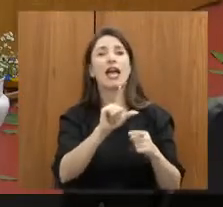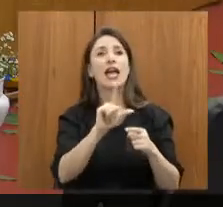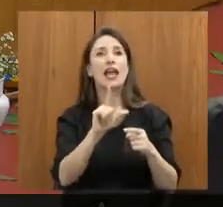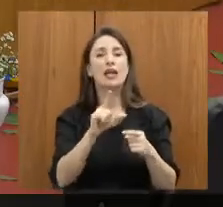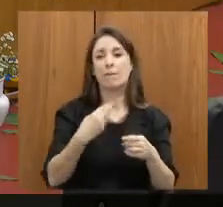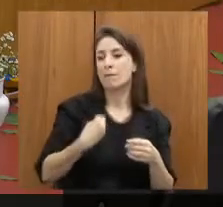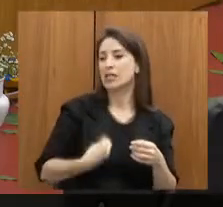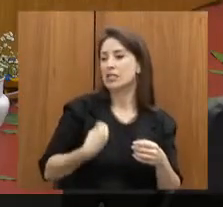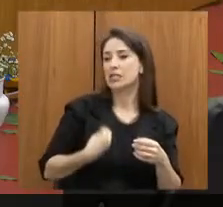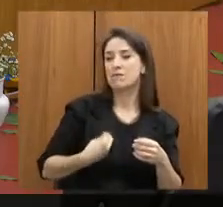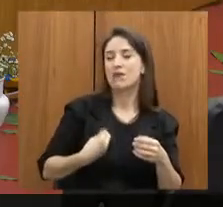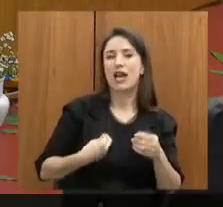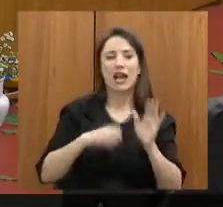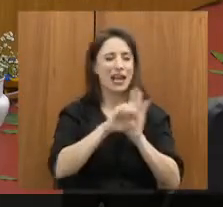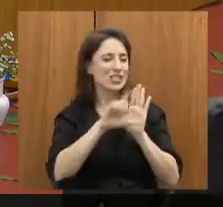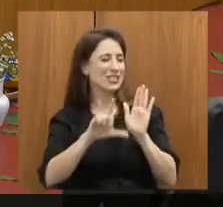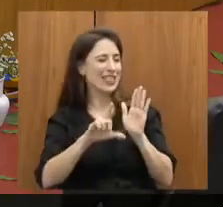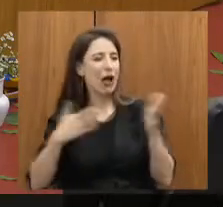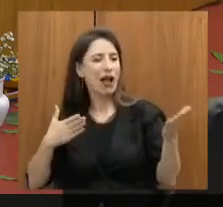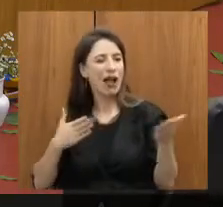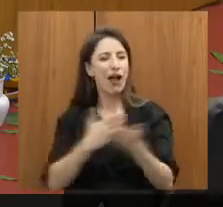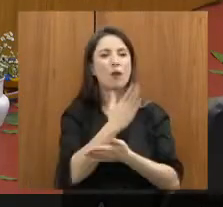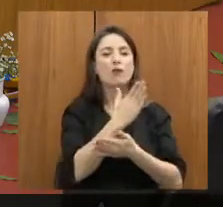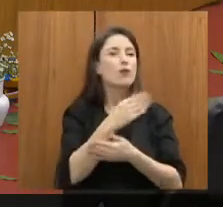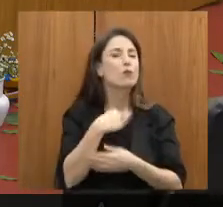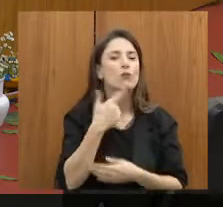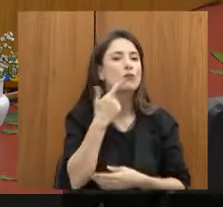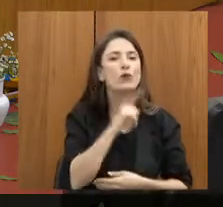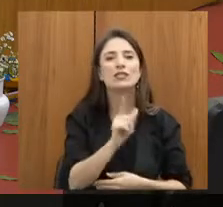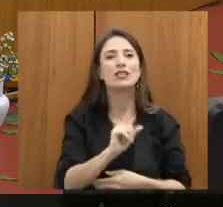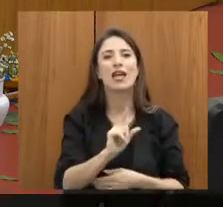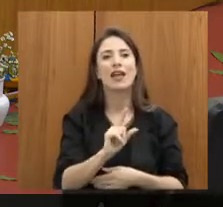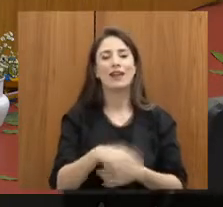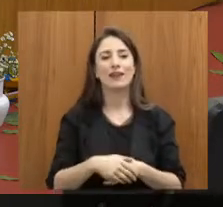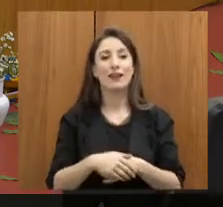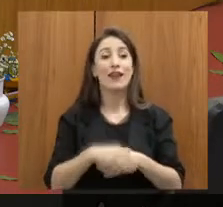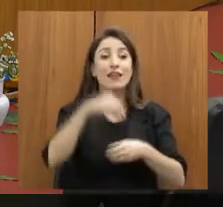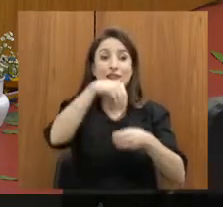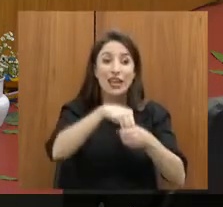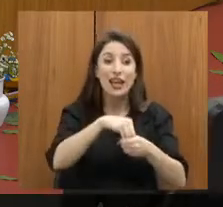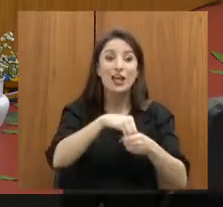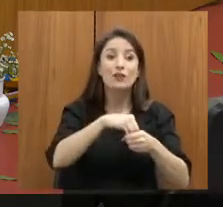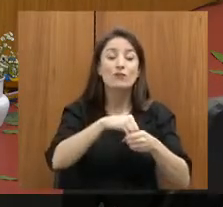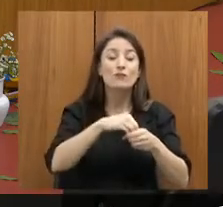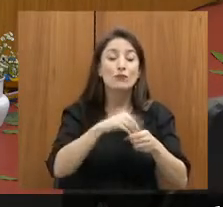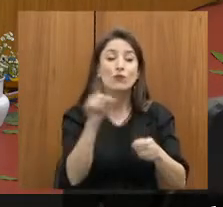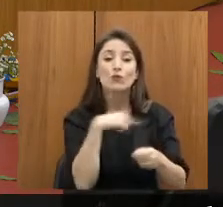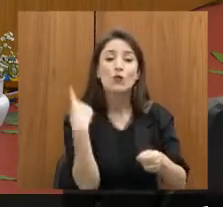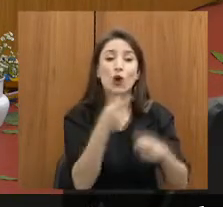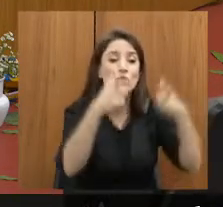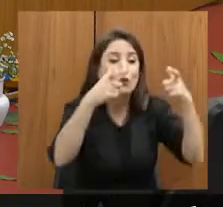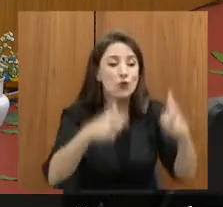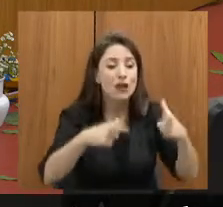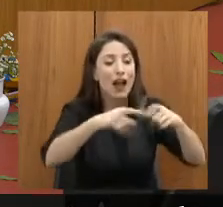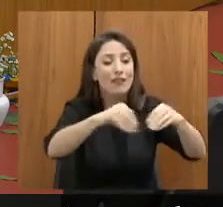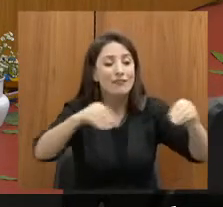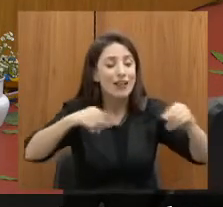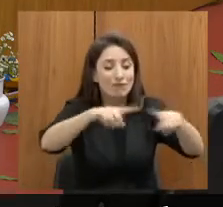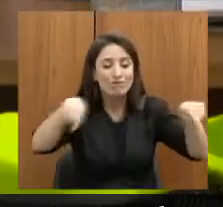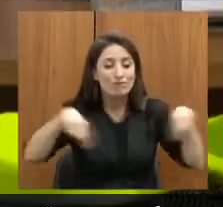um edital de feira o nosso território e vem pessoas de fora o